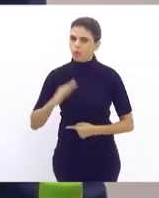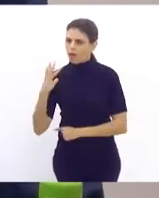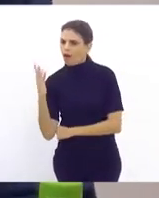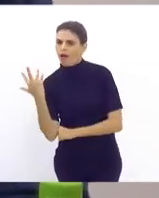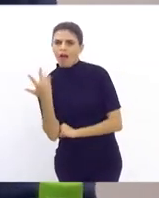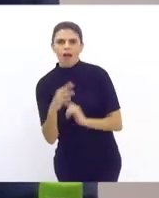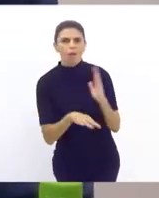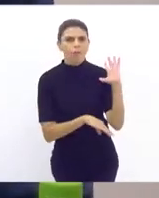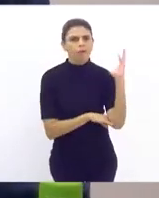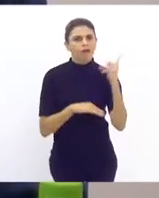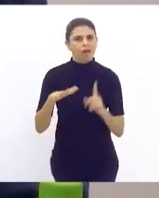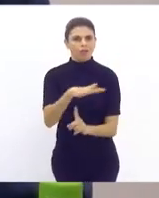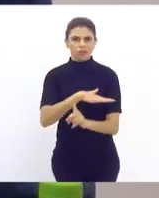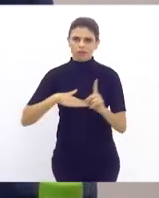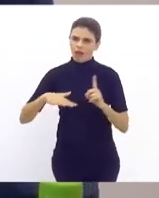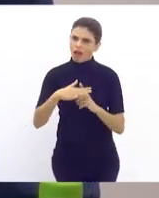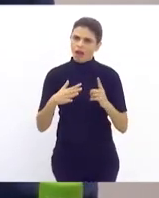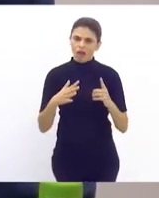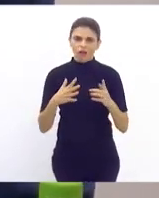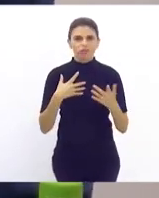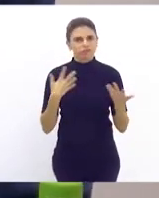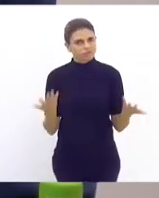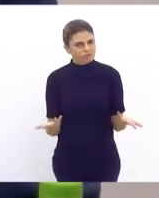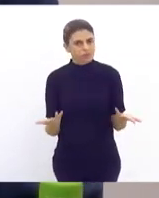concluir, terminar com essa leitura,